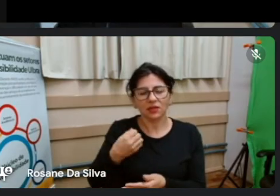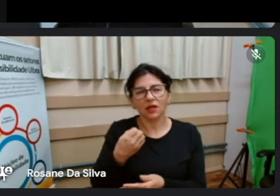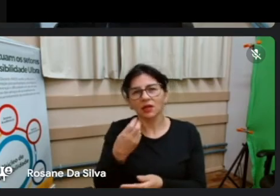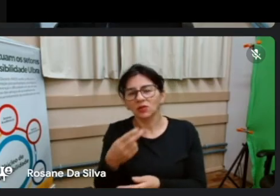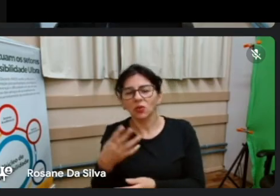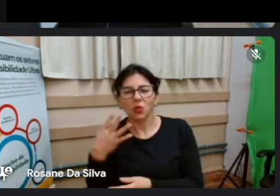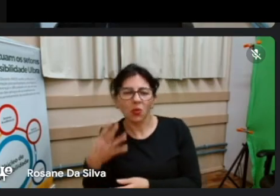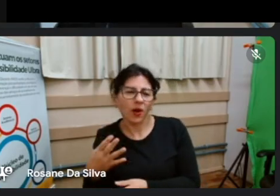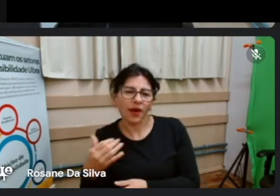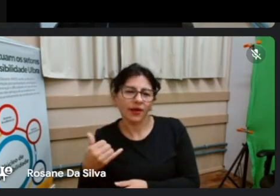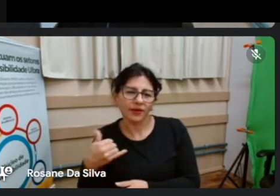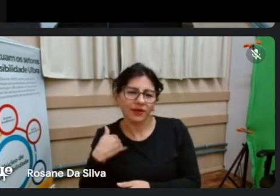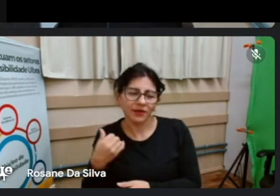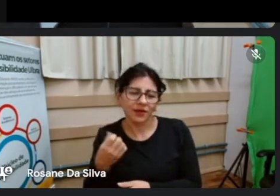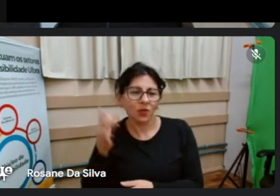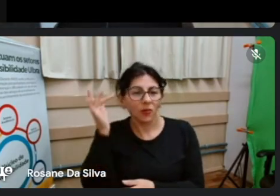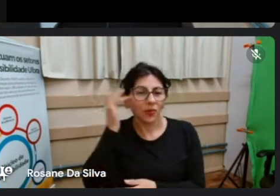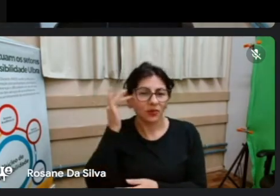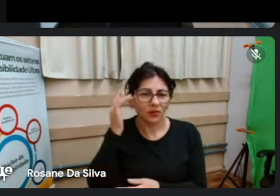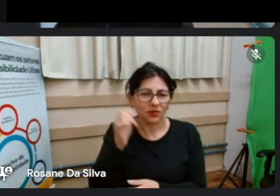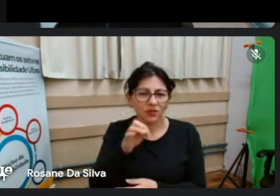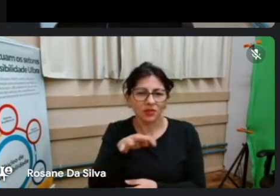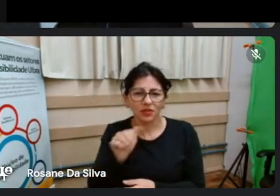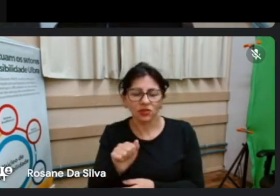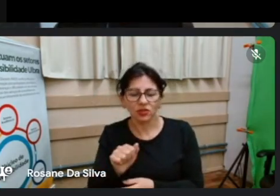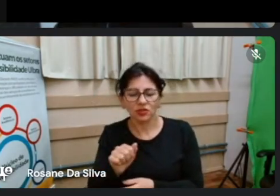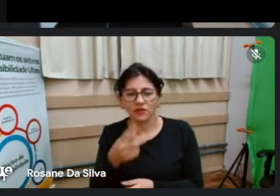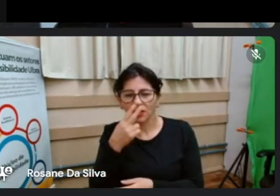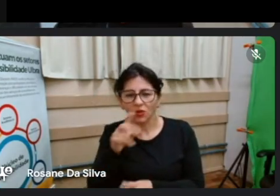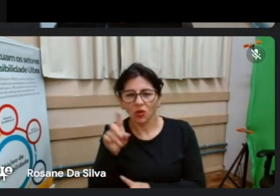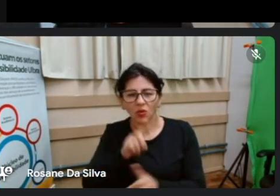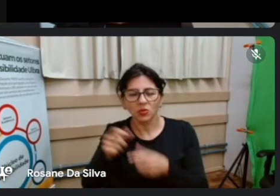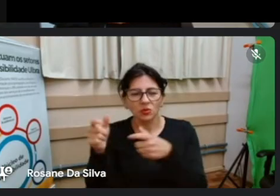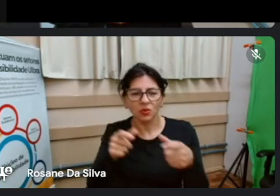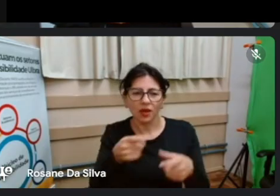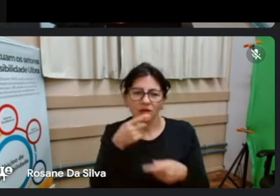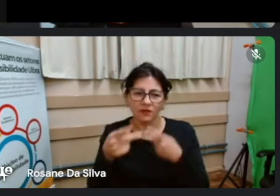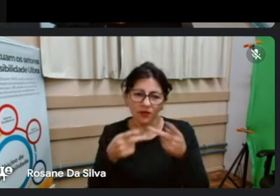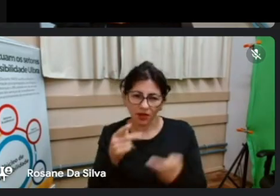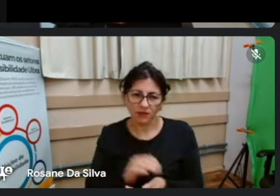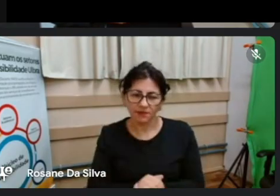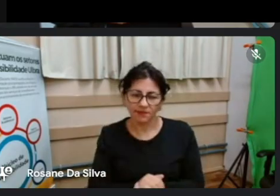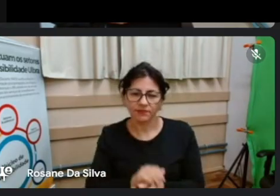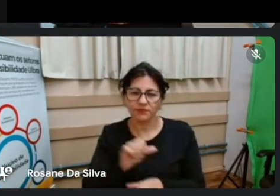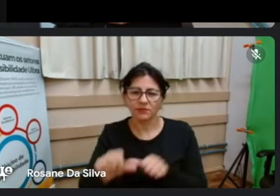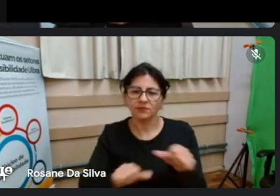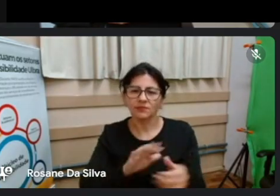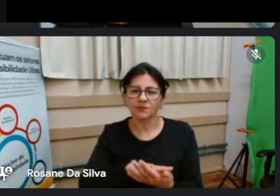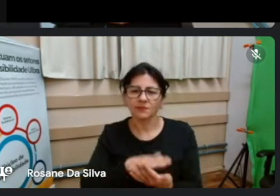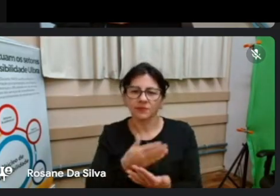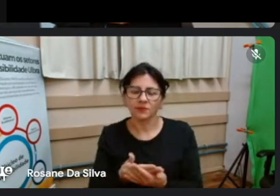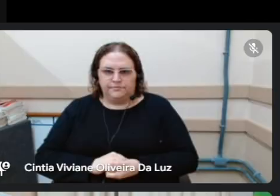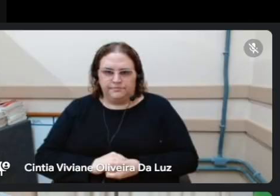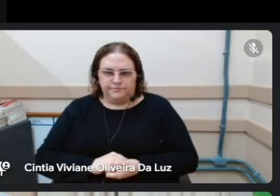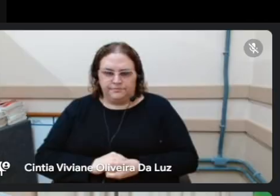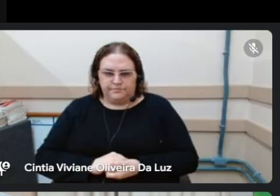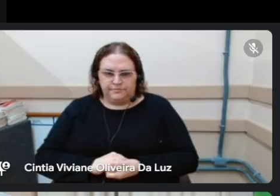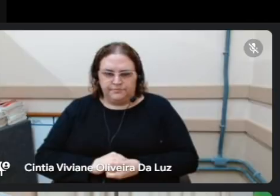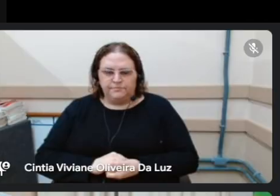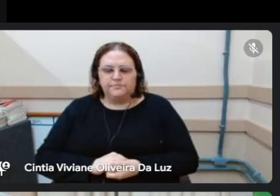maturidade ativa como alguns lugares isso é chamado então eh a partir daí